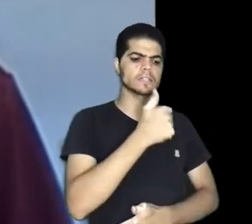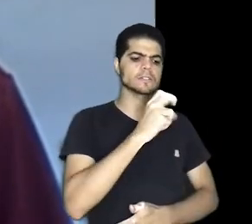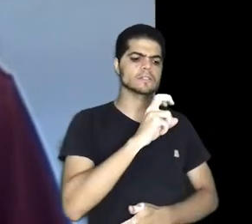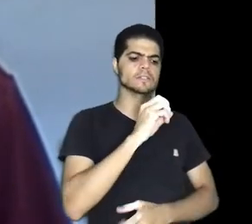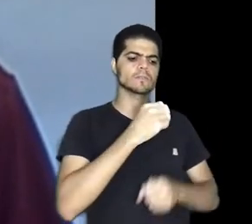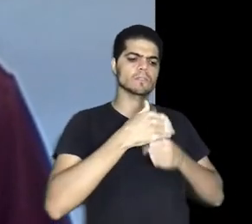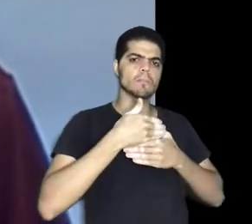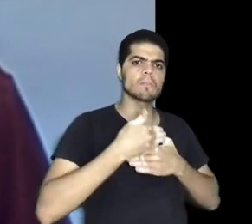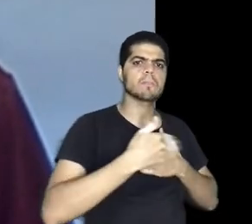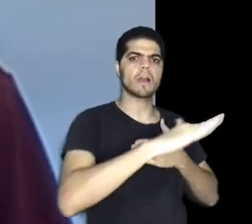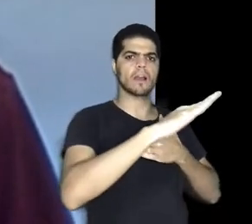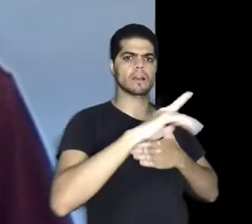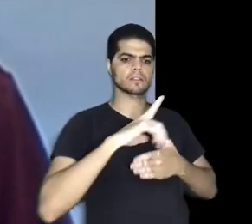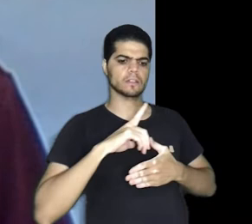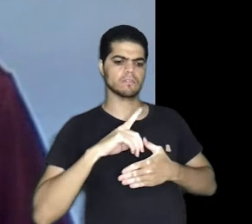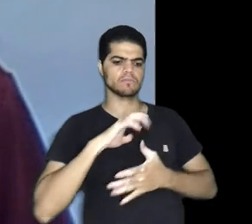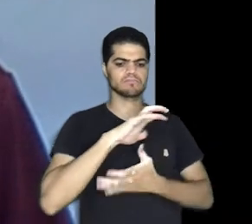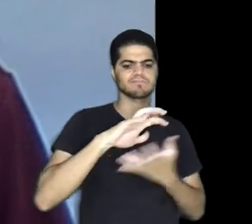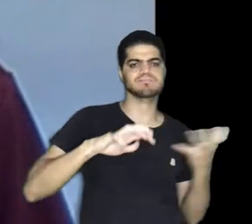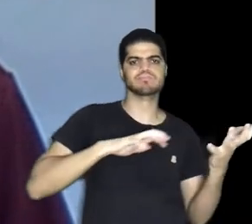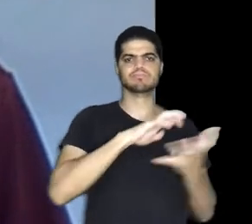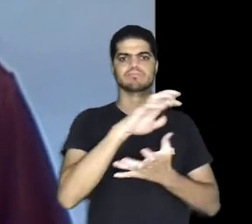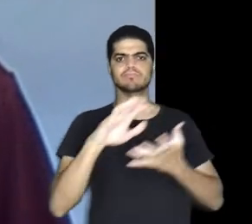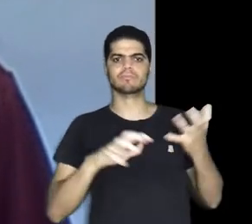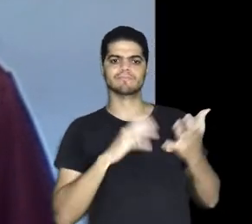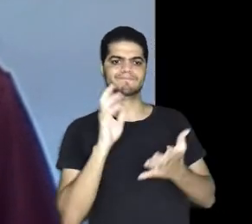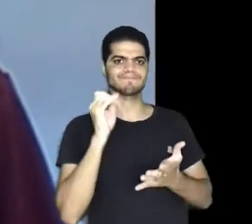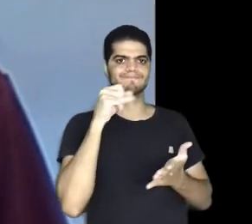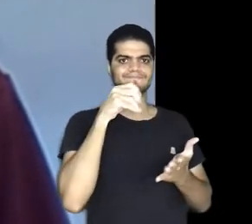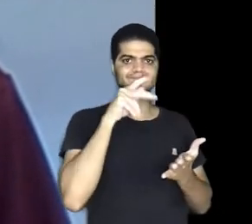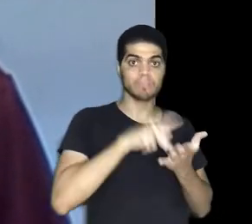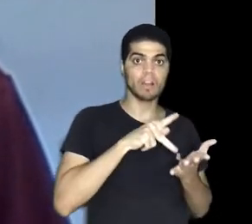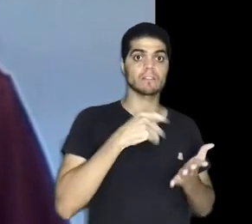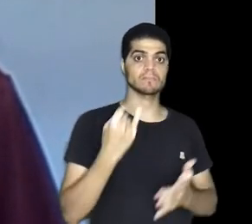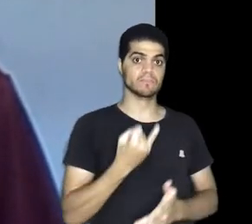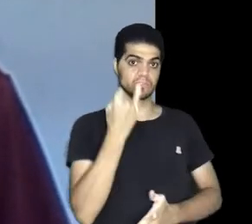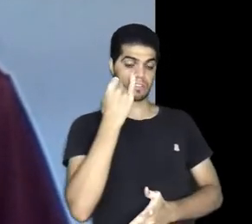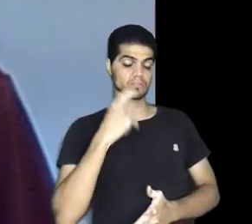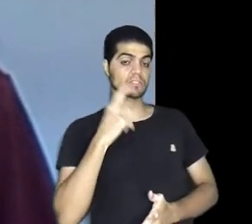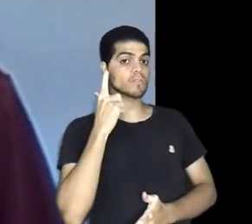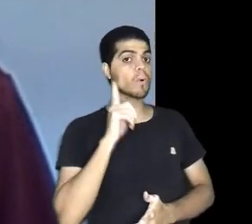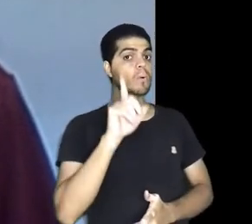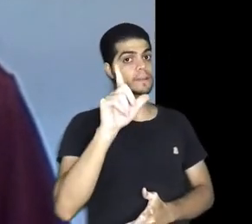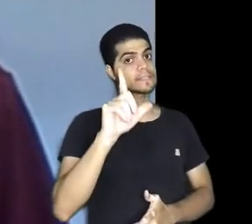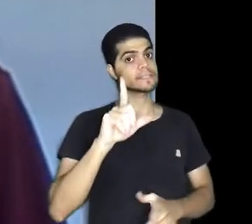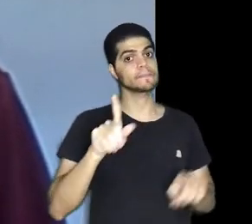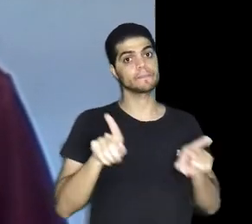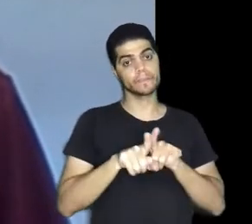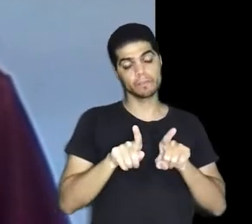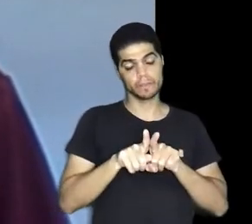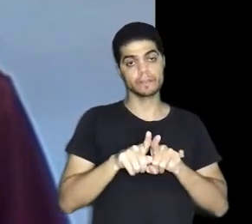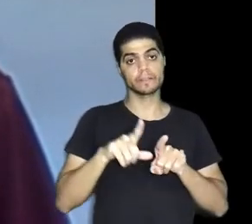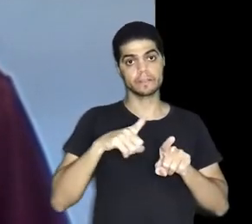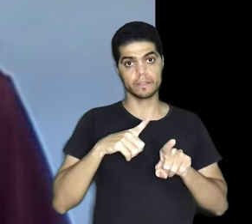outra e fundamental revolução e conquista na versão